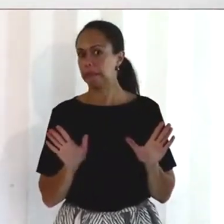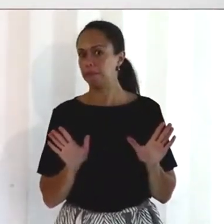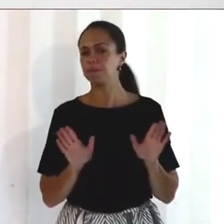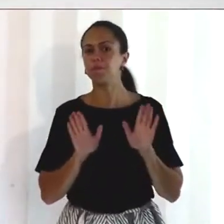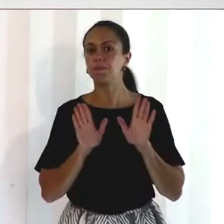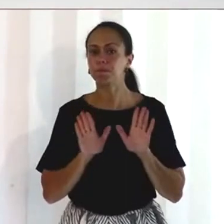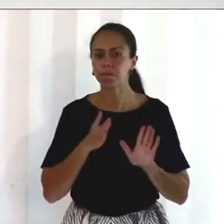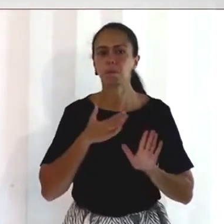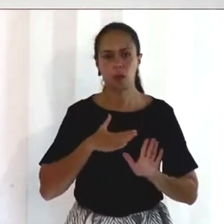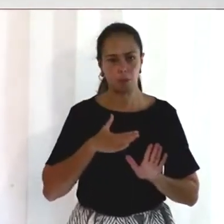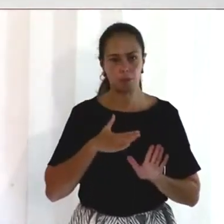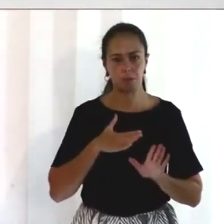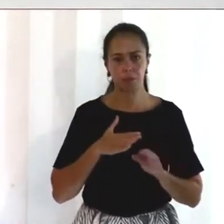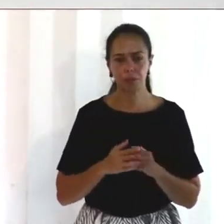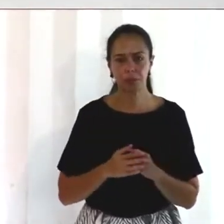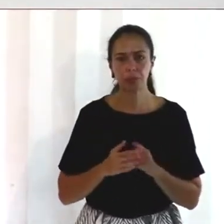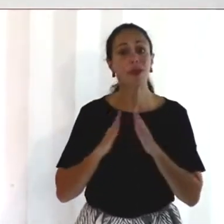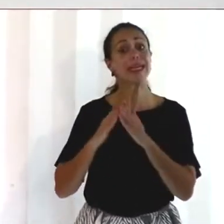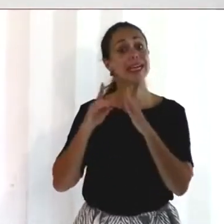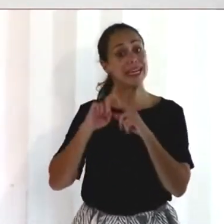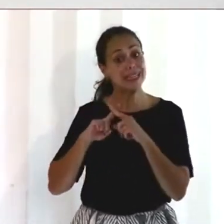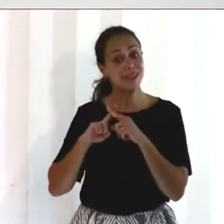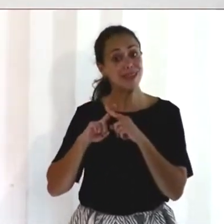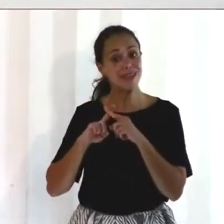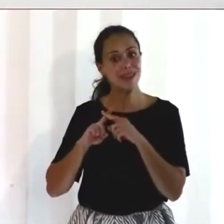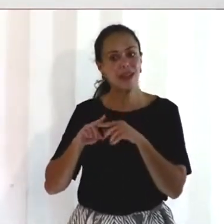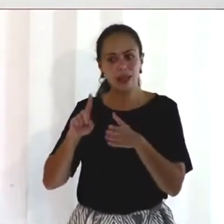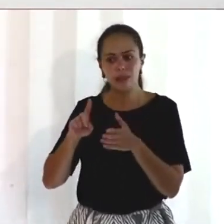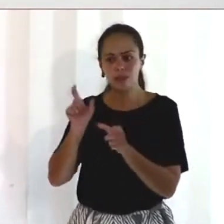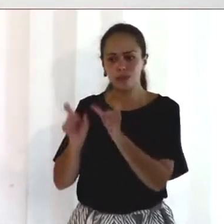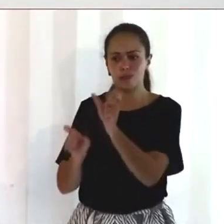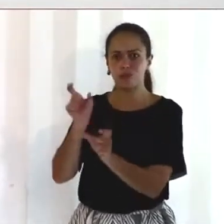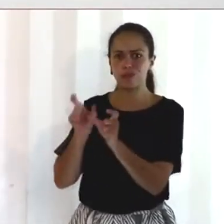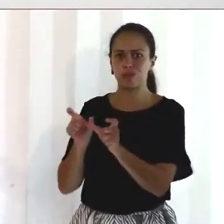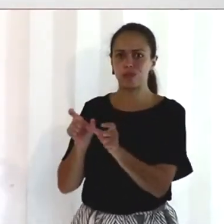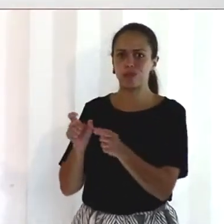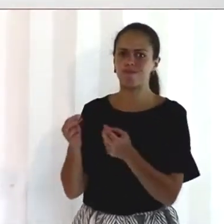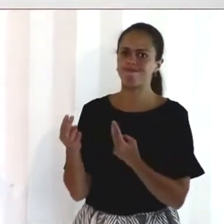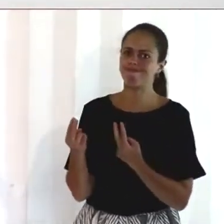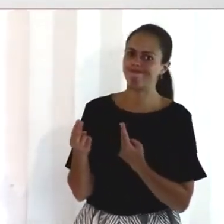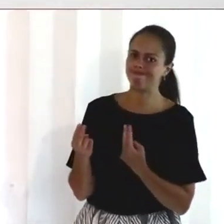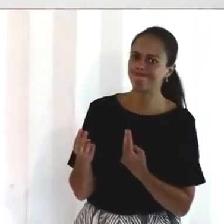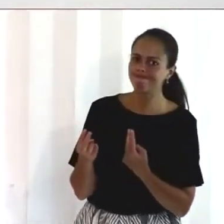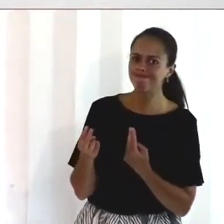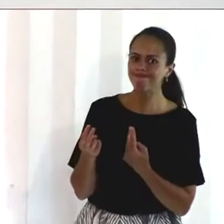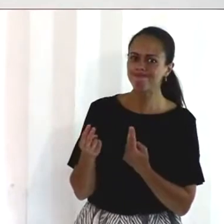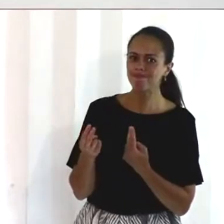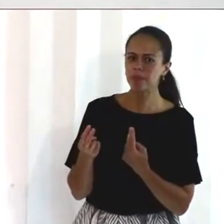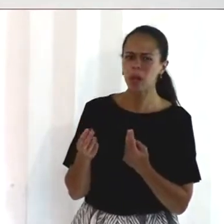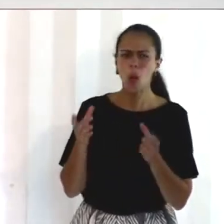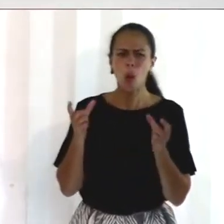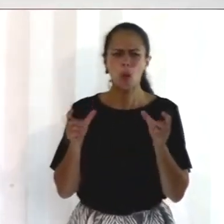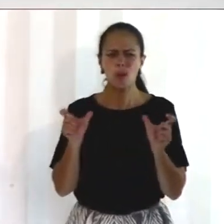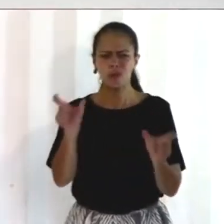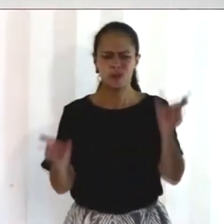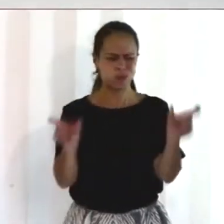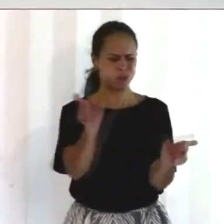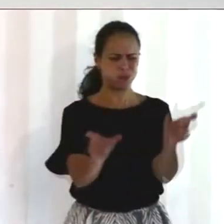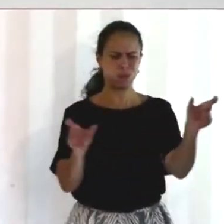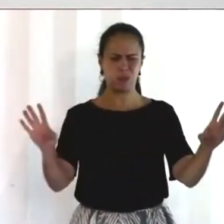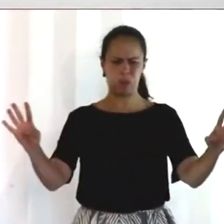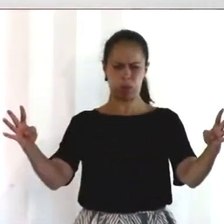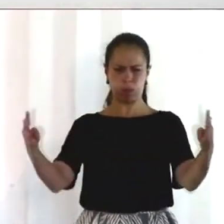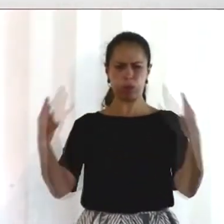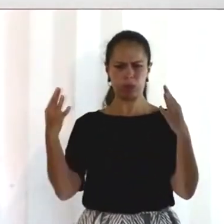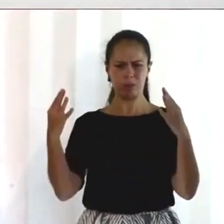também, tanto para com os de fora, por causa dos romanos, por causa dos judeus, por causa dos helênicos, mas se irava